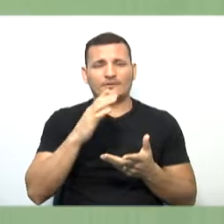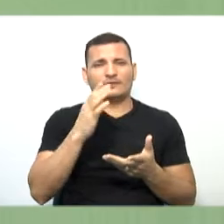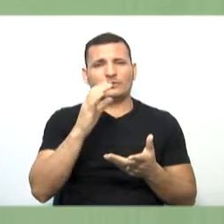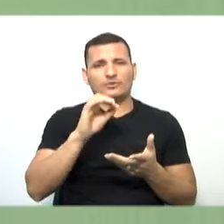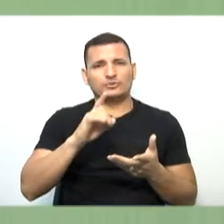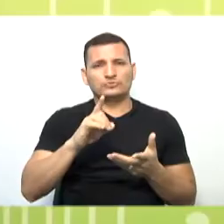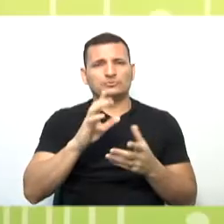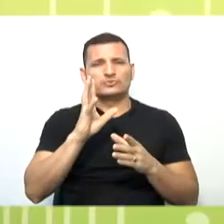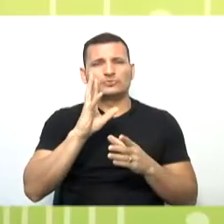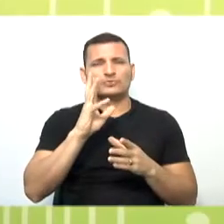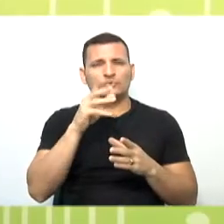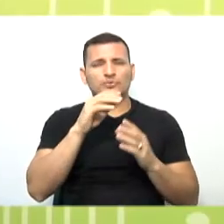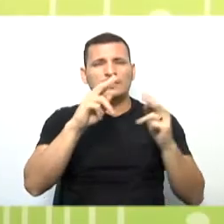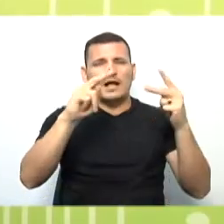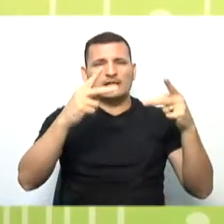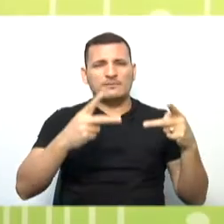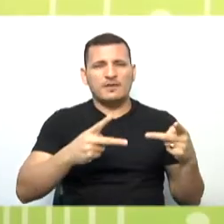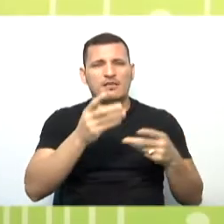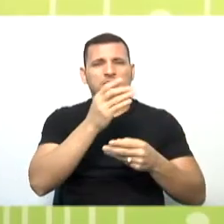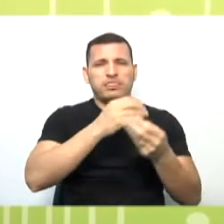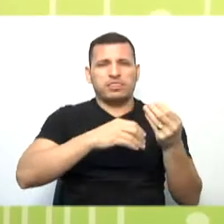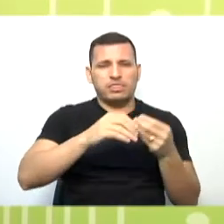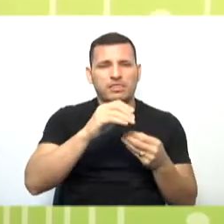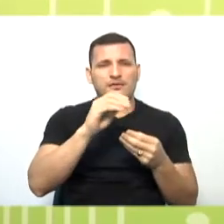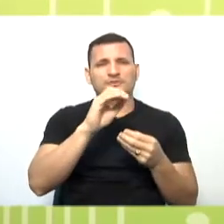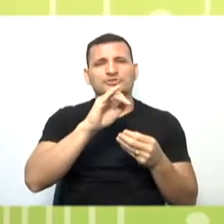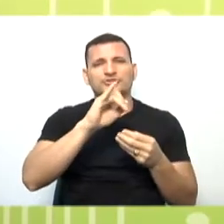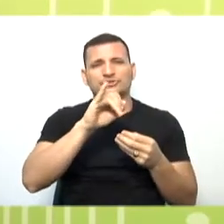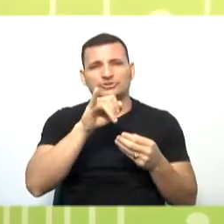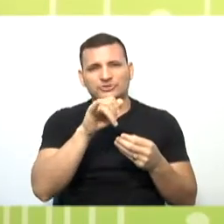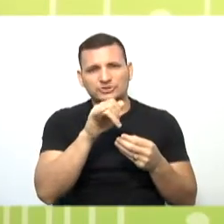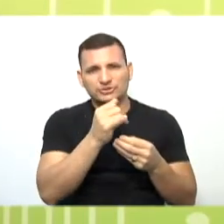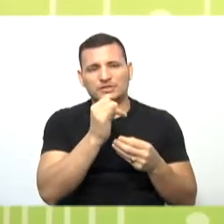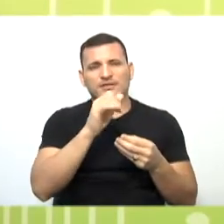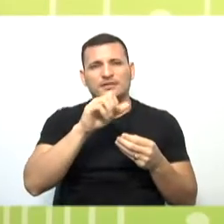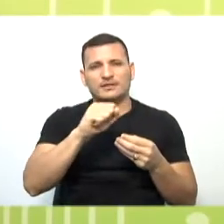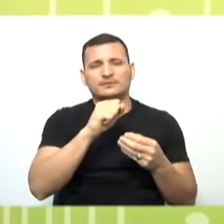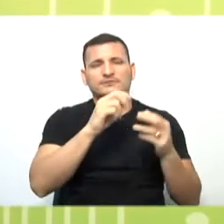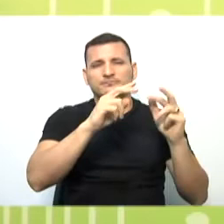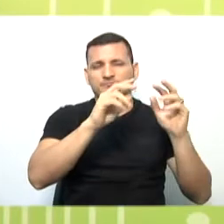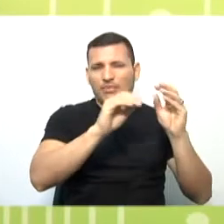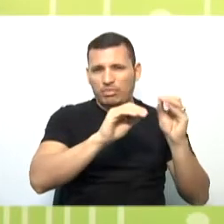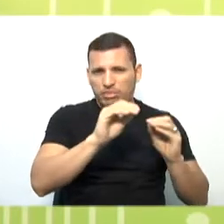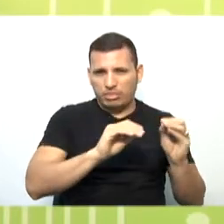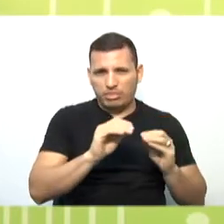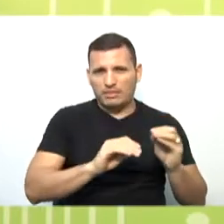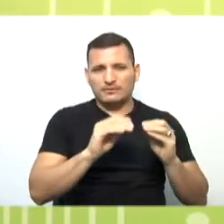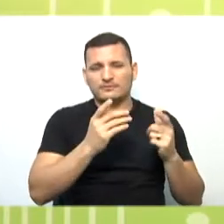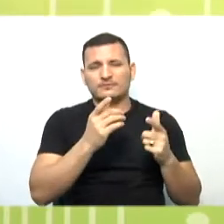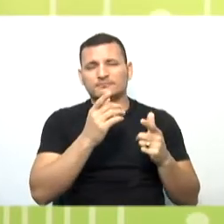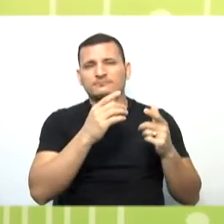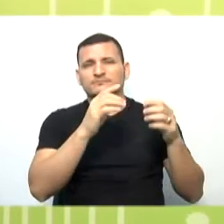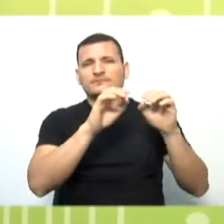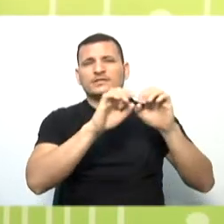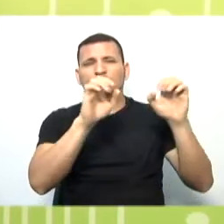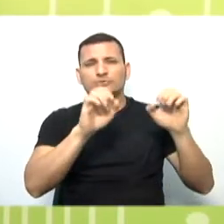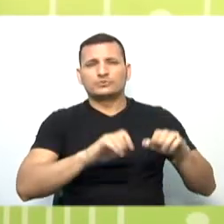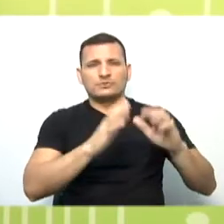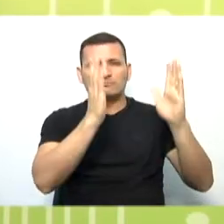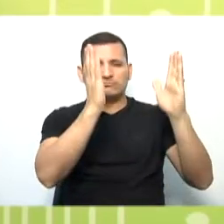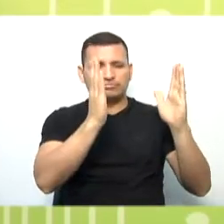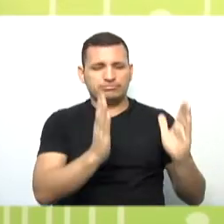colocou tudo dentro do HTML, colocou CSS lá dentro, colocou JavaScript dentro do HTML, ficou uma estrutura